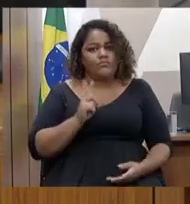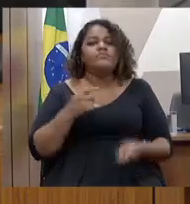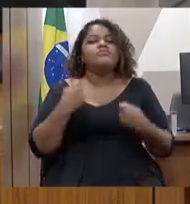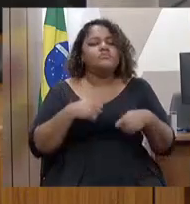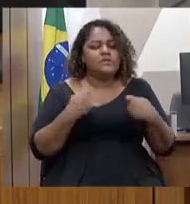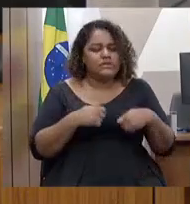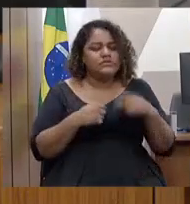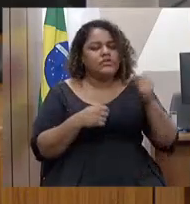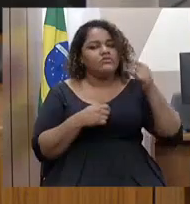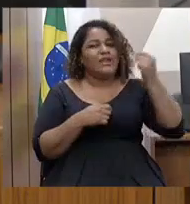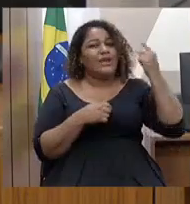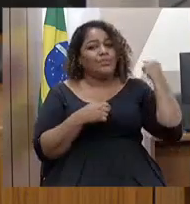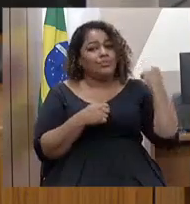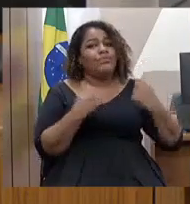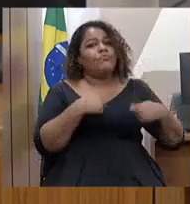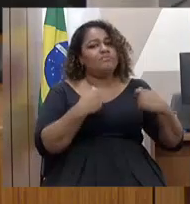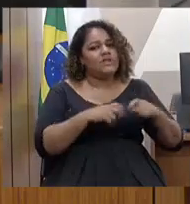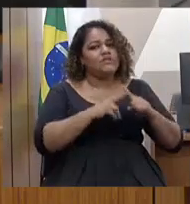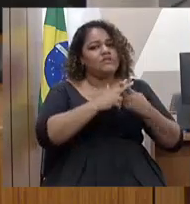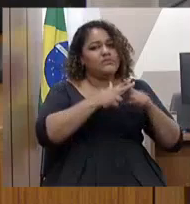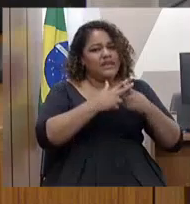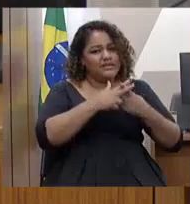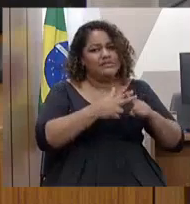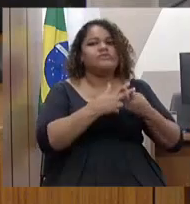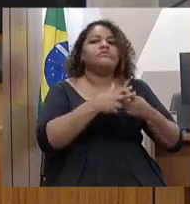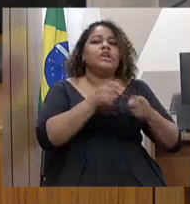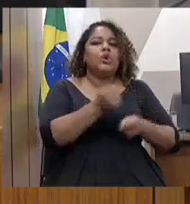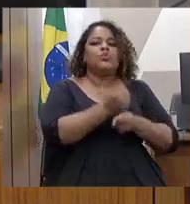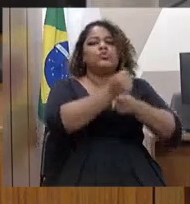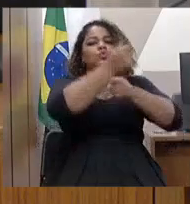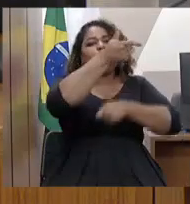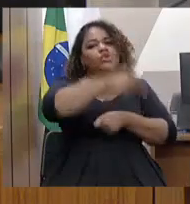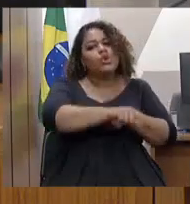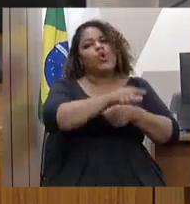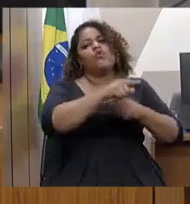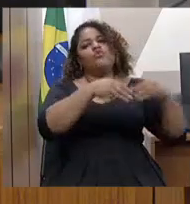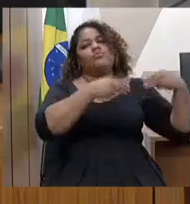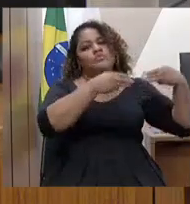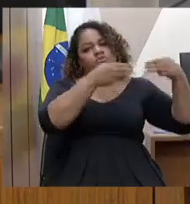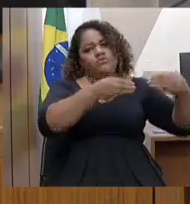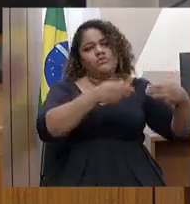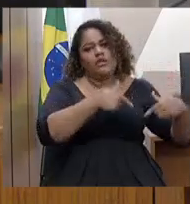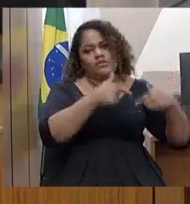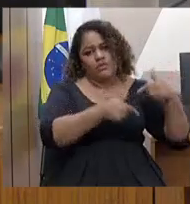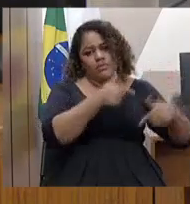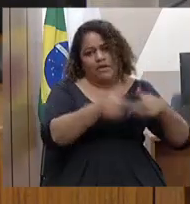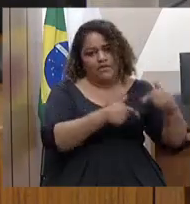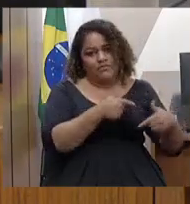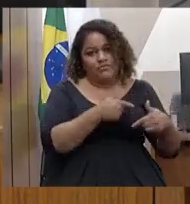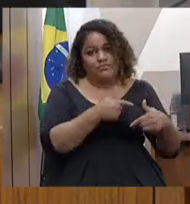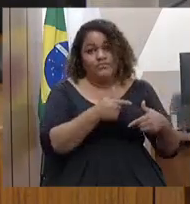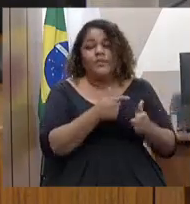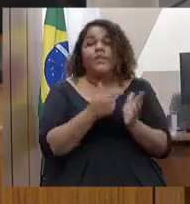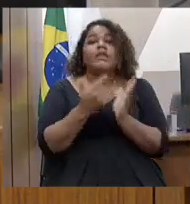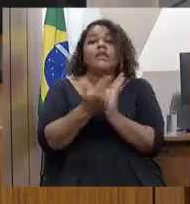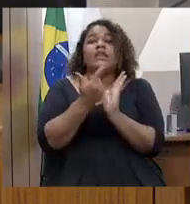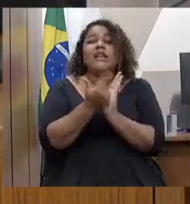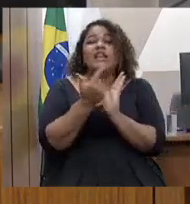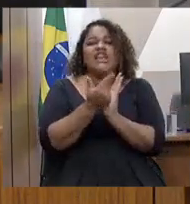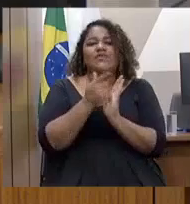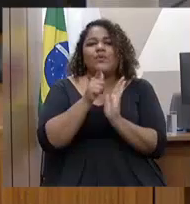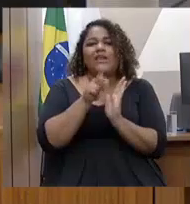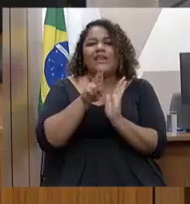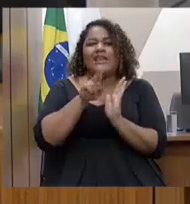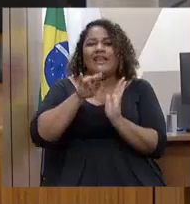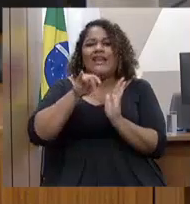Ministério do Trabalho a reestruturação e reconstrução do ministério do trabalho O Brasil entrou por guins como o único país que não tinha o Ministério do Trabalho Ministério